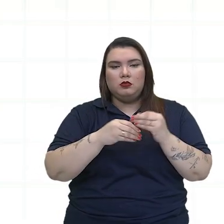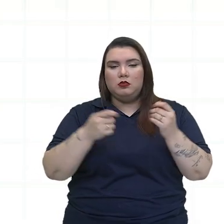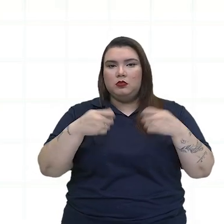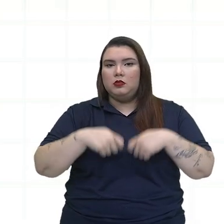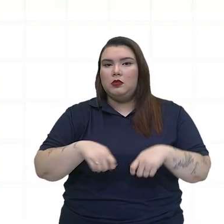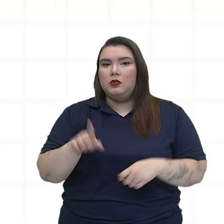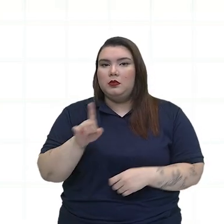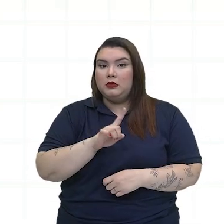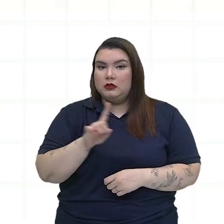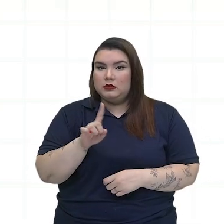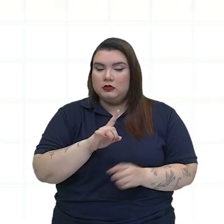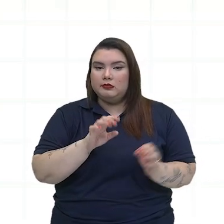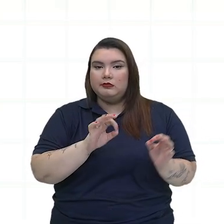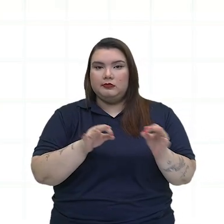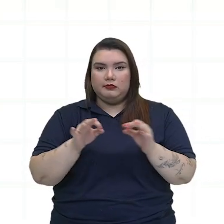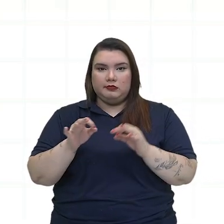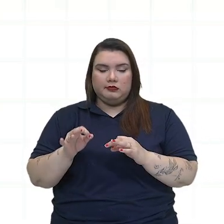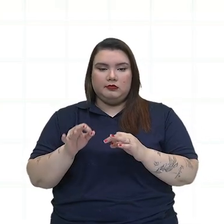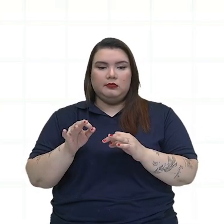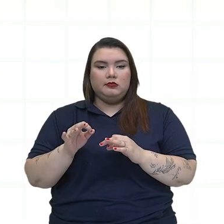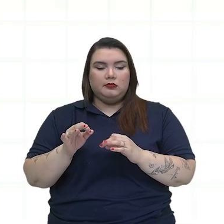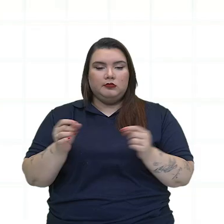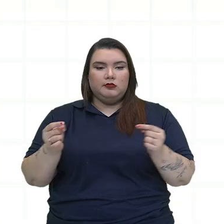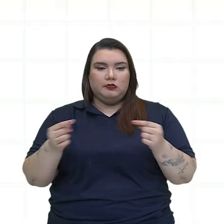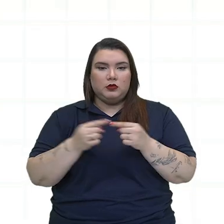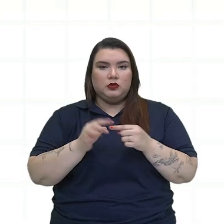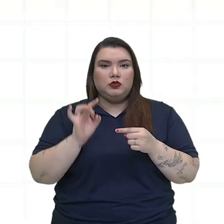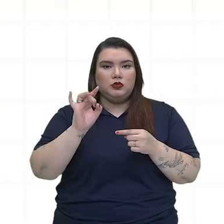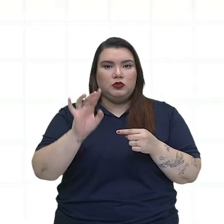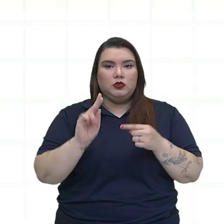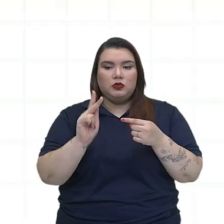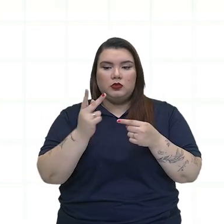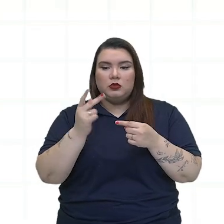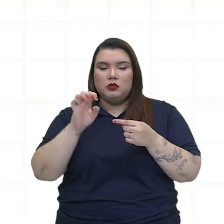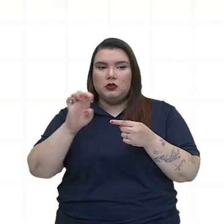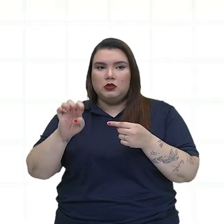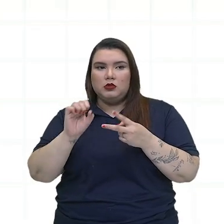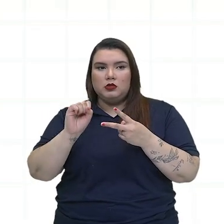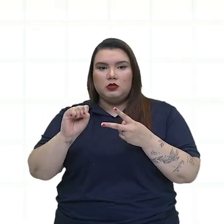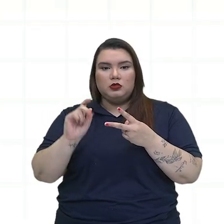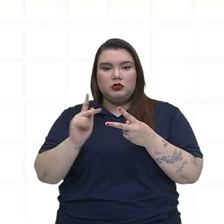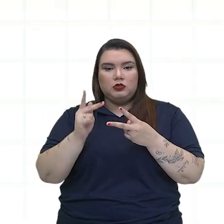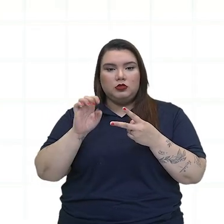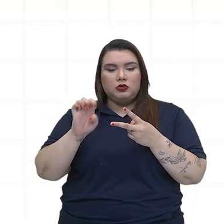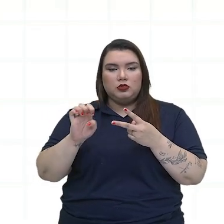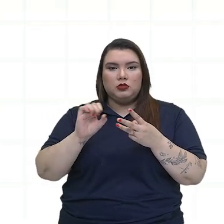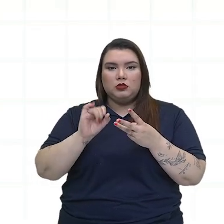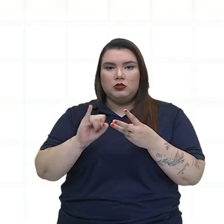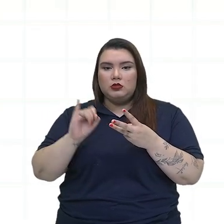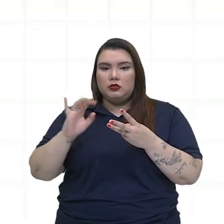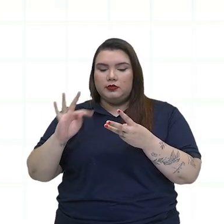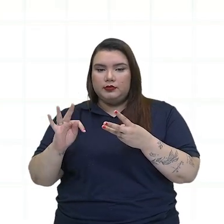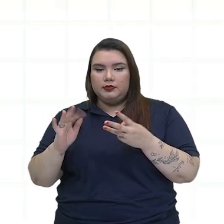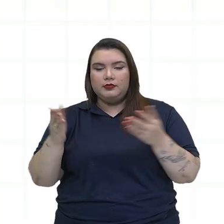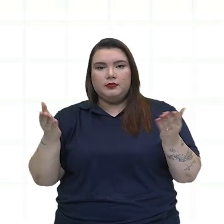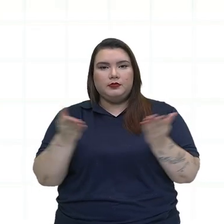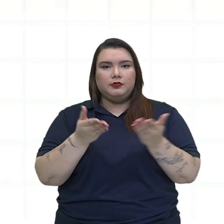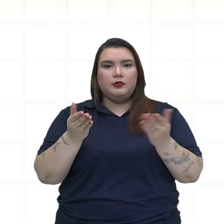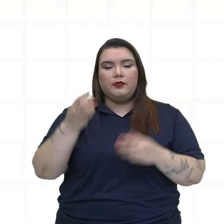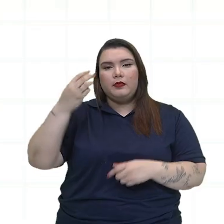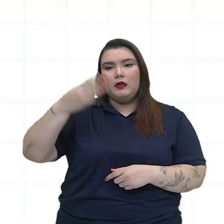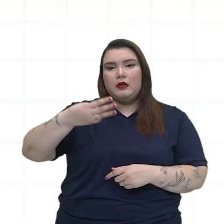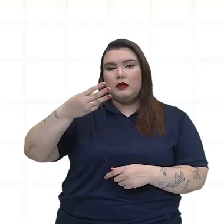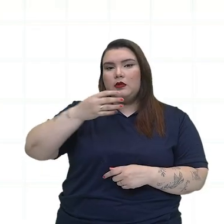vai para a terceira pessoa, he, she or it, ok? Vamos aqui para o terceiro exemplo, olha